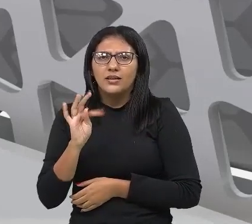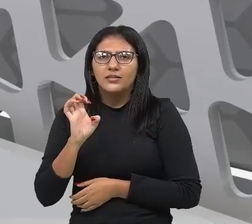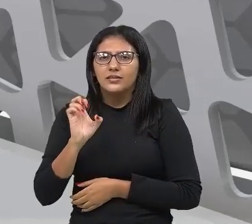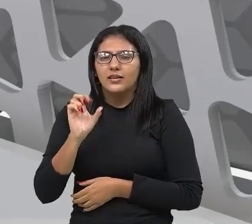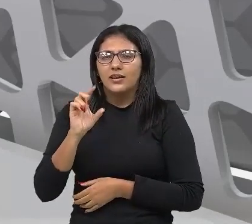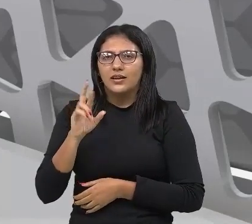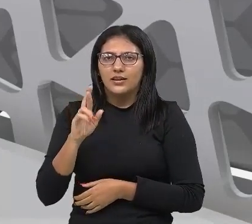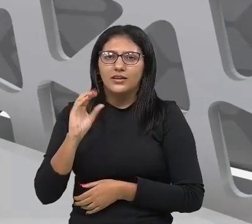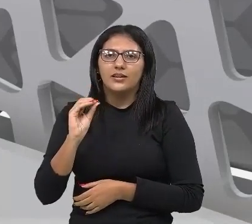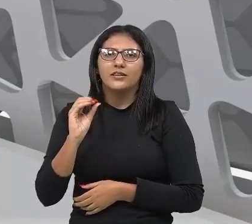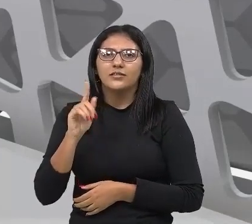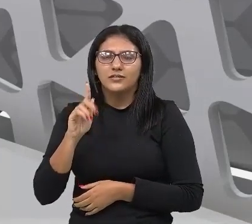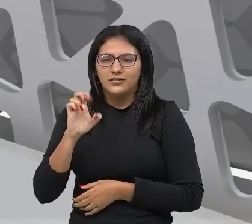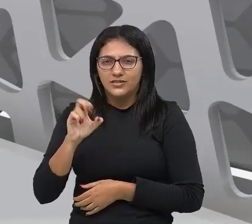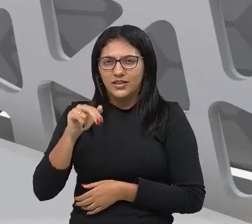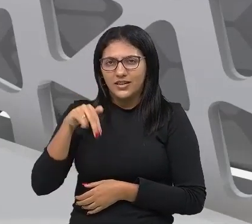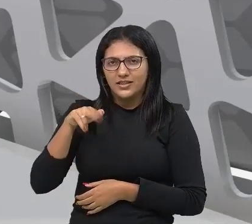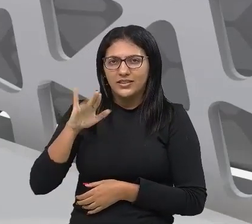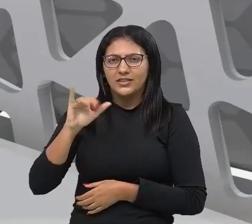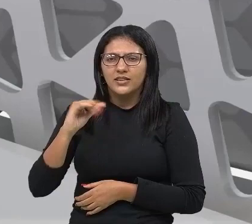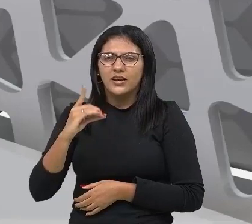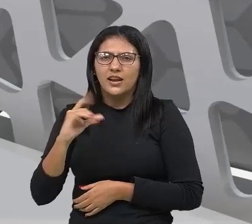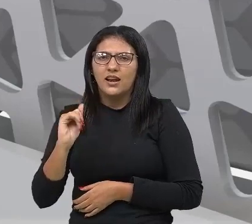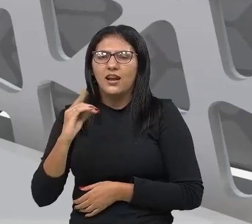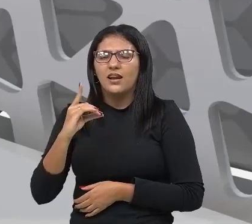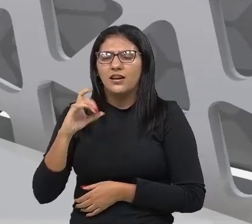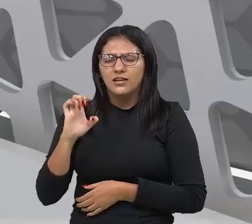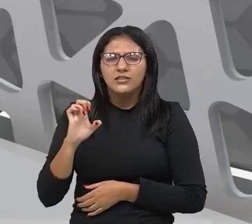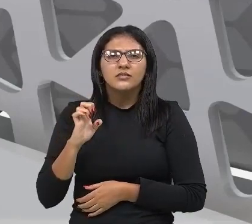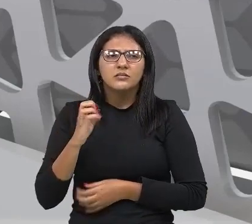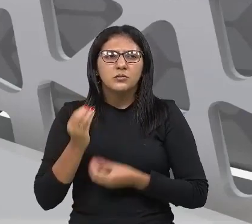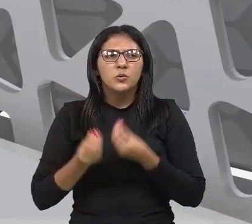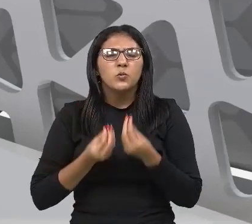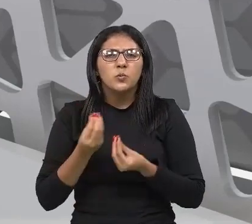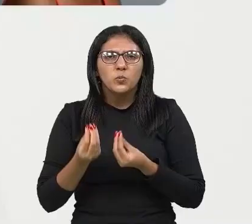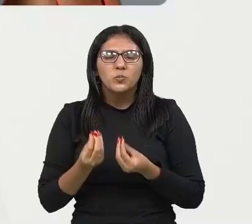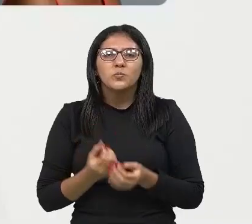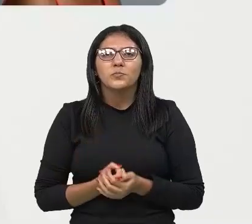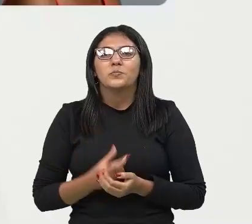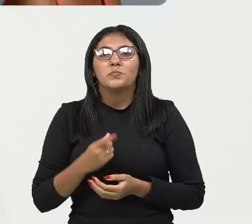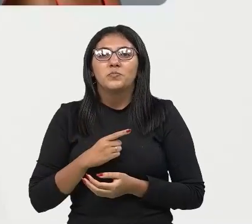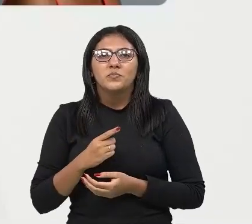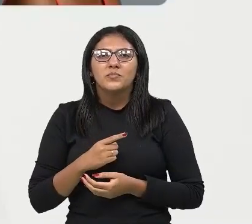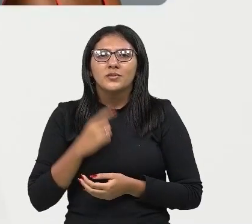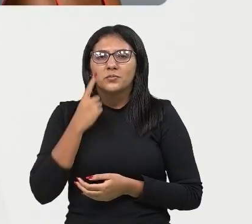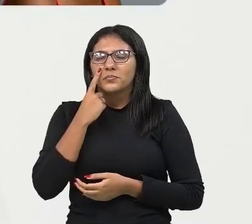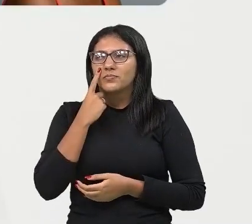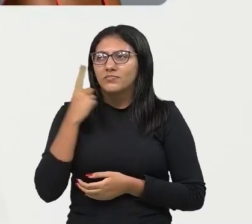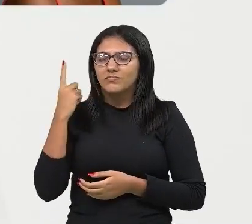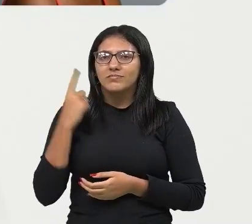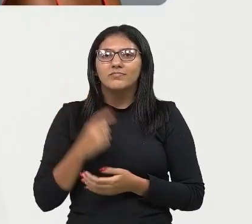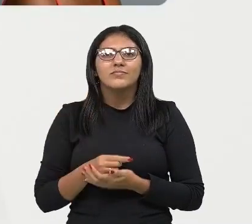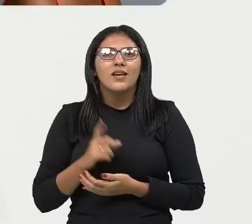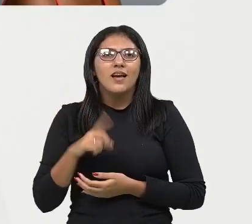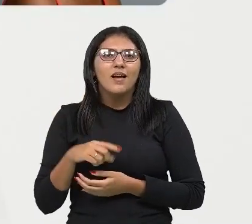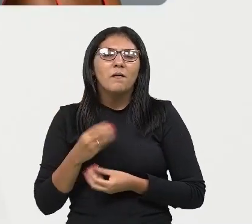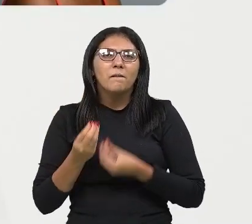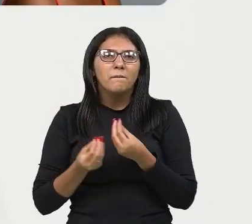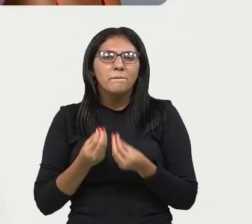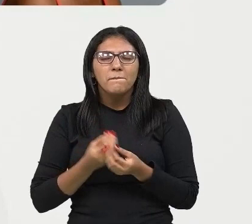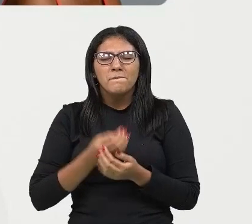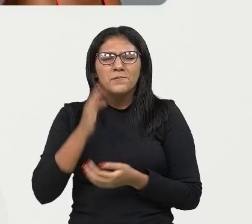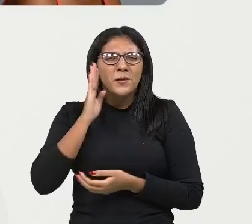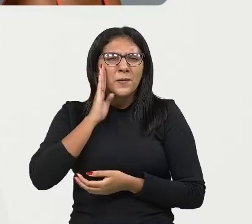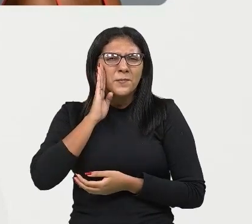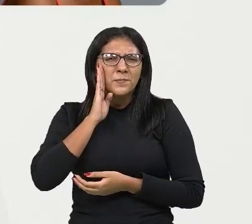heterogeneidade, tá? Então, a heterogeneidade da população brasileira vai ser aí um resultado, tá? Principalmente